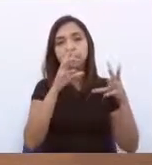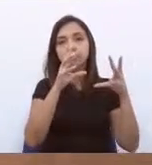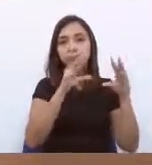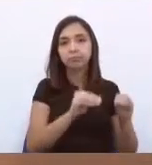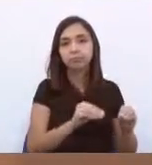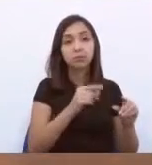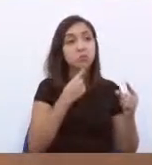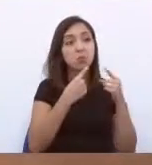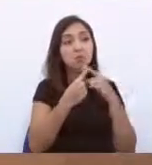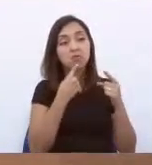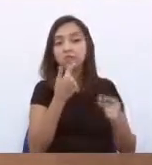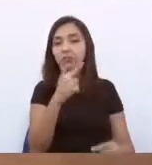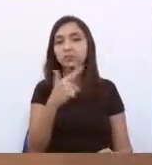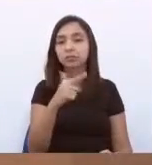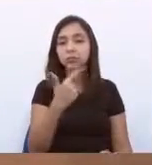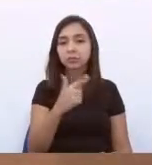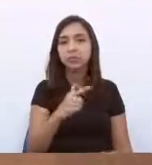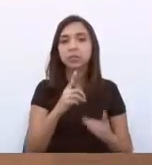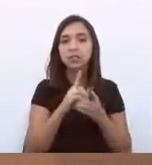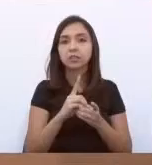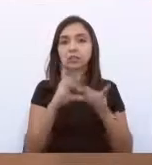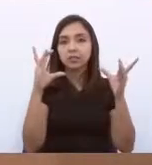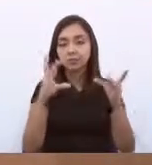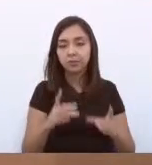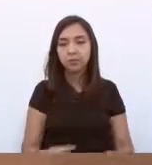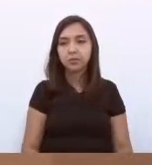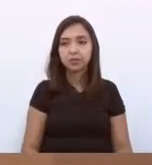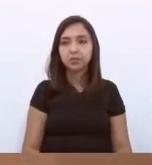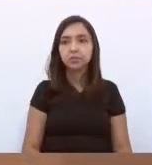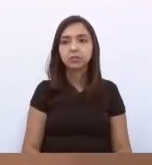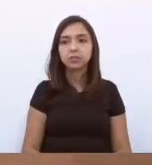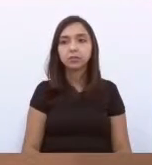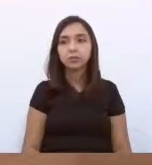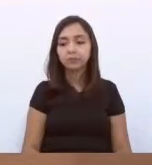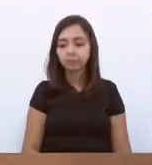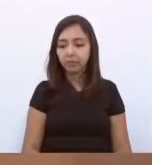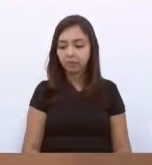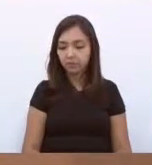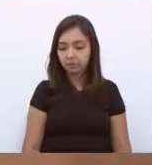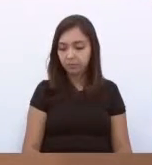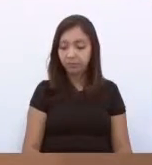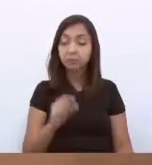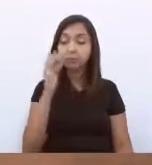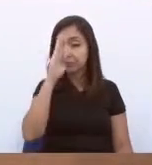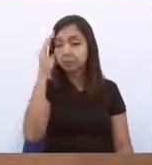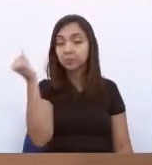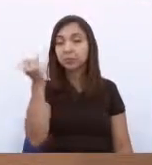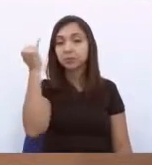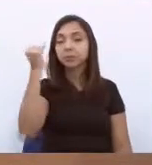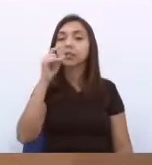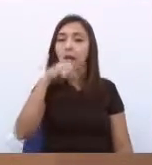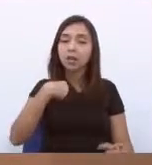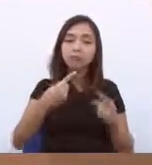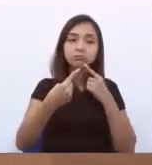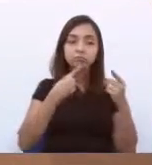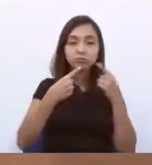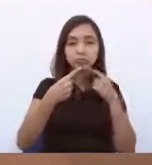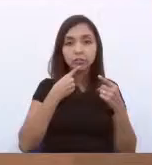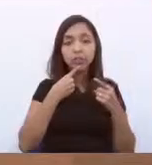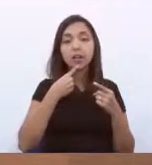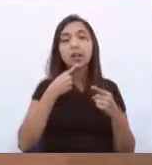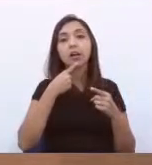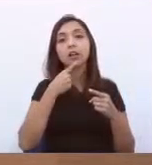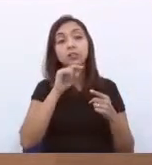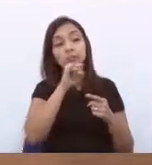há o diálogo. Na democracia, um fator importante é o diálogo. Quando você discorda, que é natural